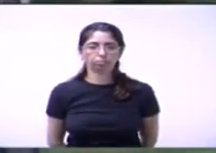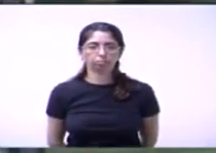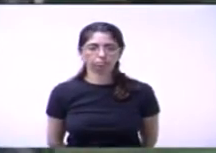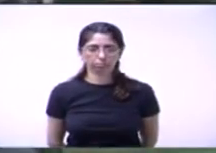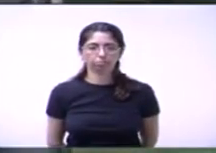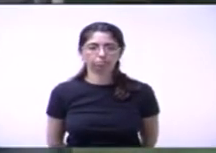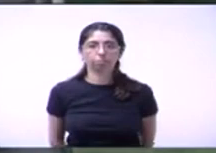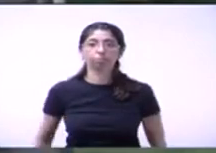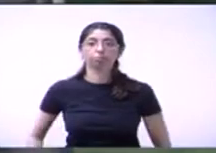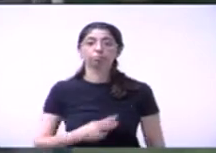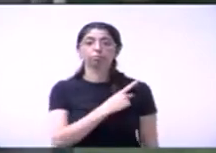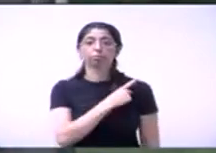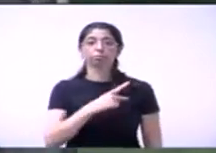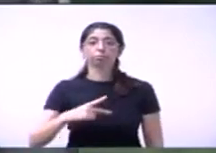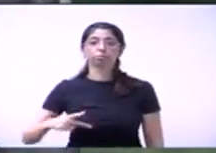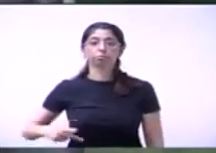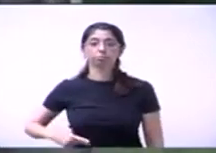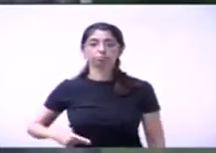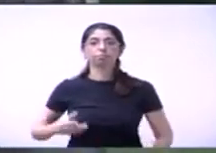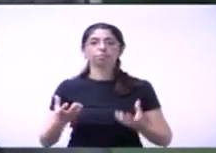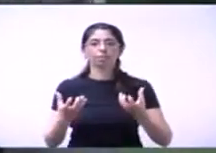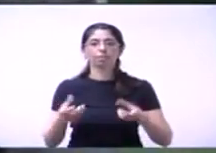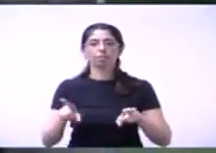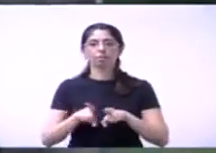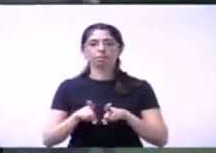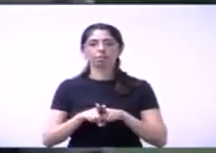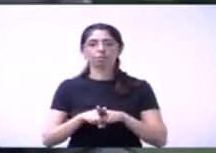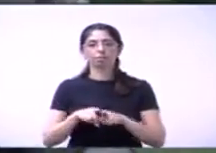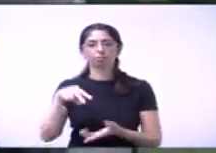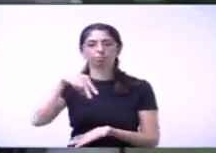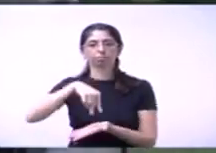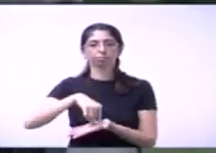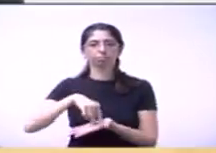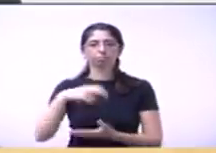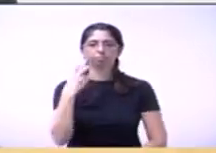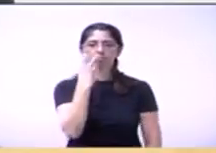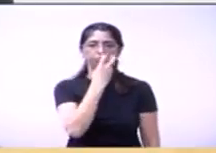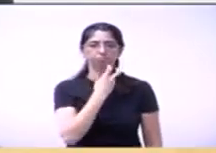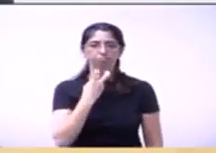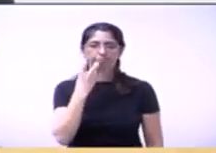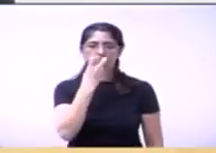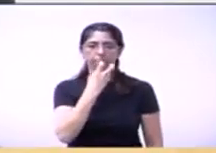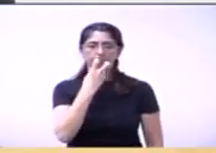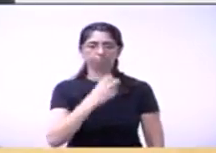Senhor presidente, autorização para usar a tribuna. Autorizado.